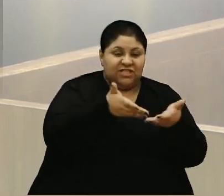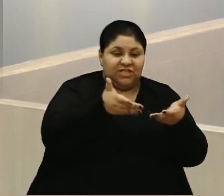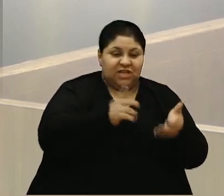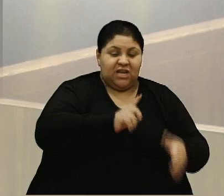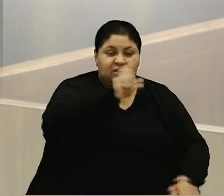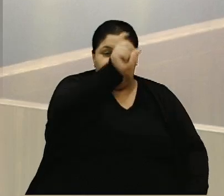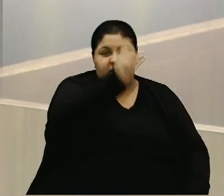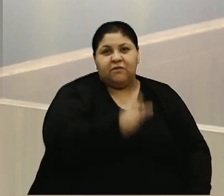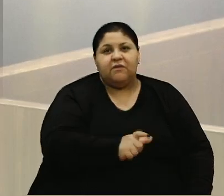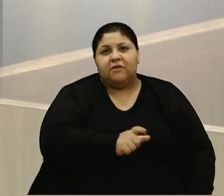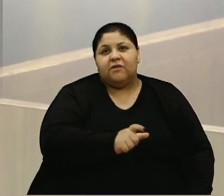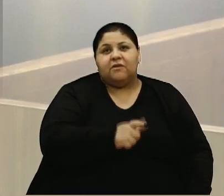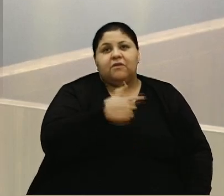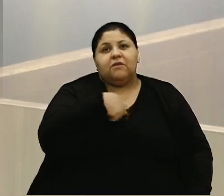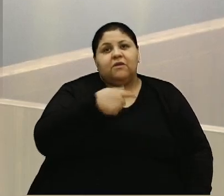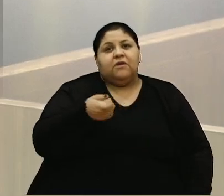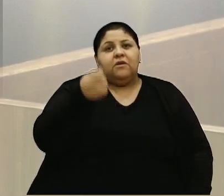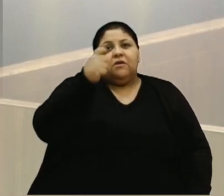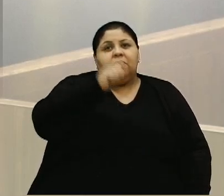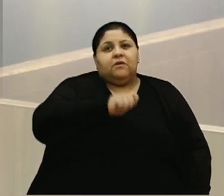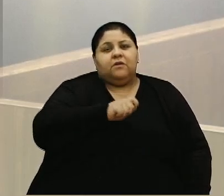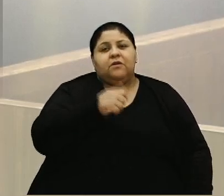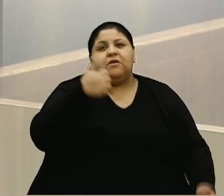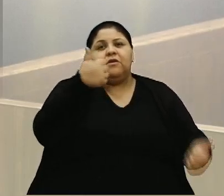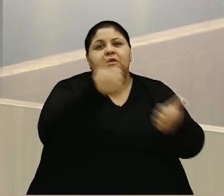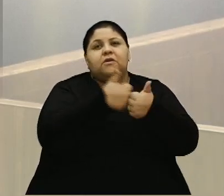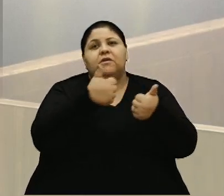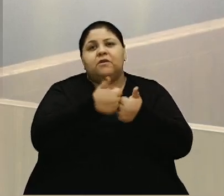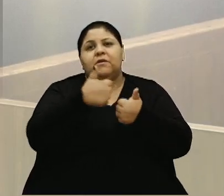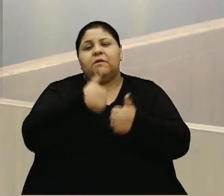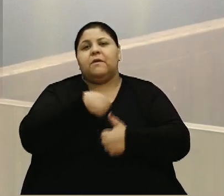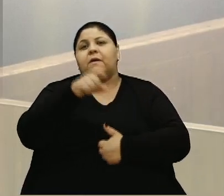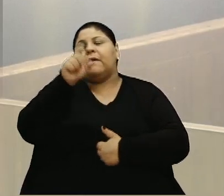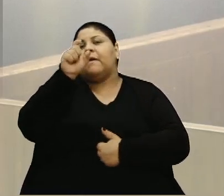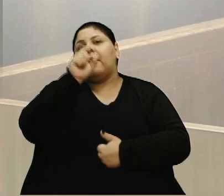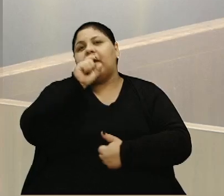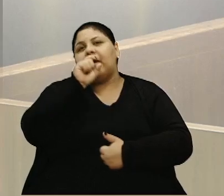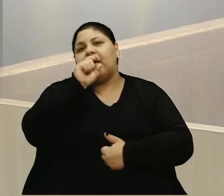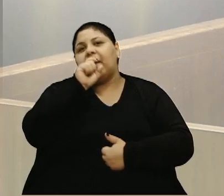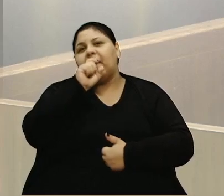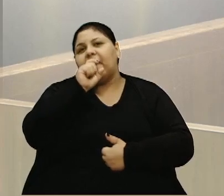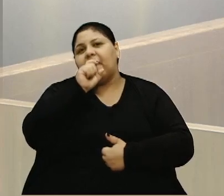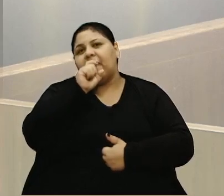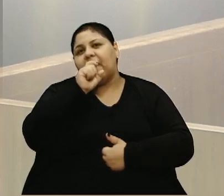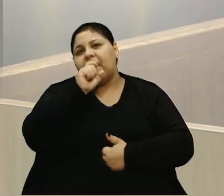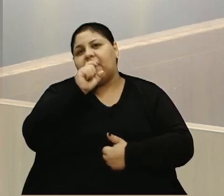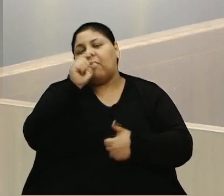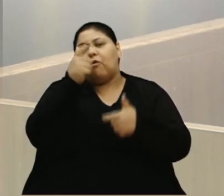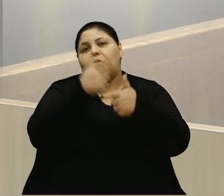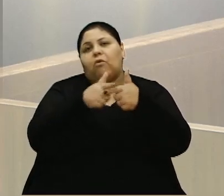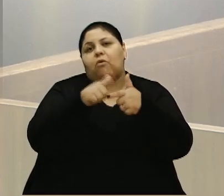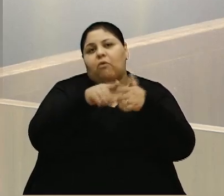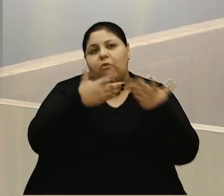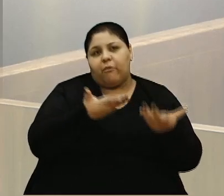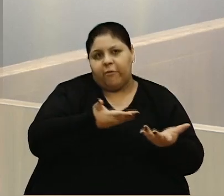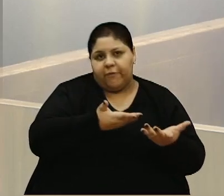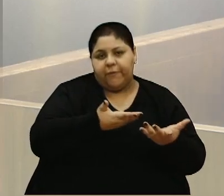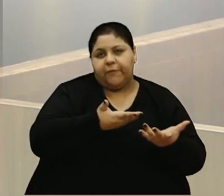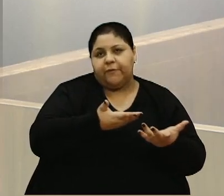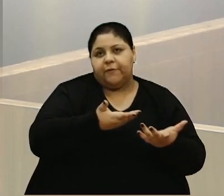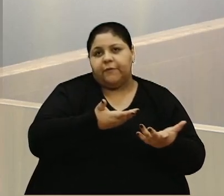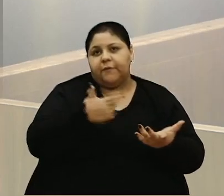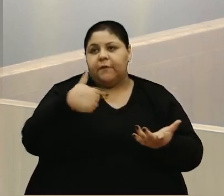lá, eu preciso entrar contigo porque meu pai está com uma situação, a